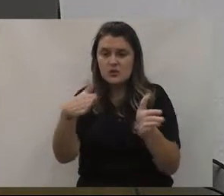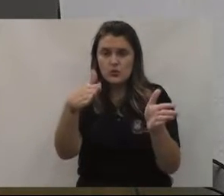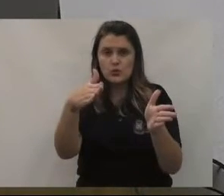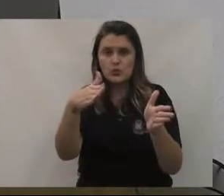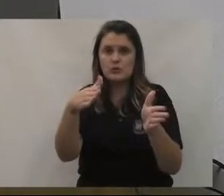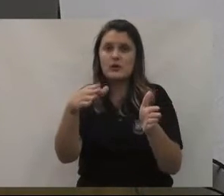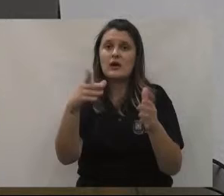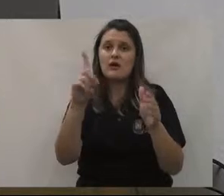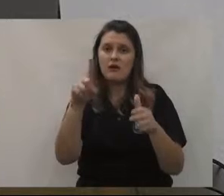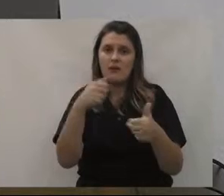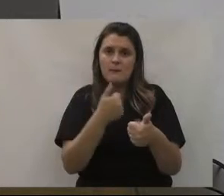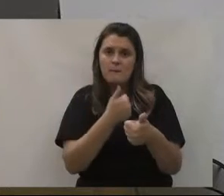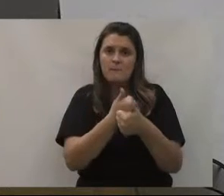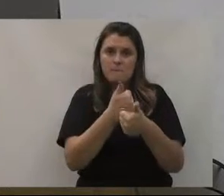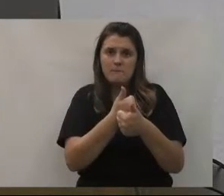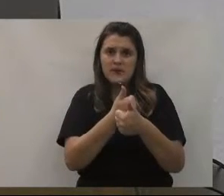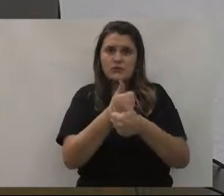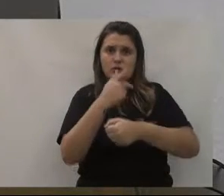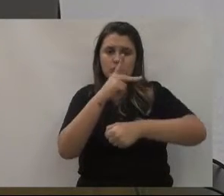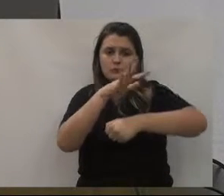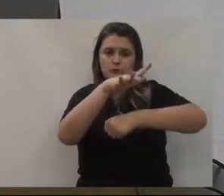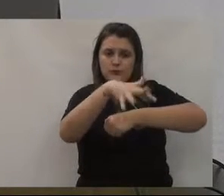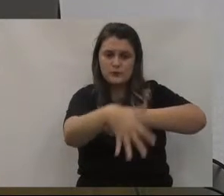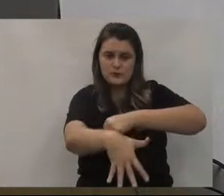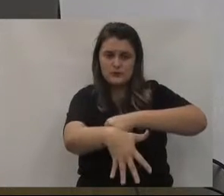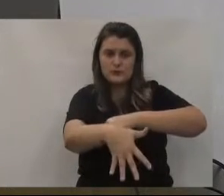represa daquele cinturão de Porto Vitória.